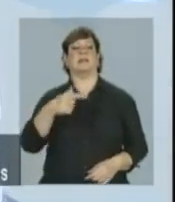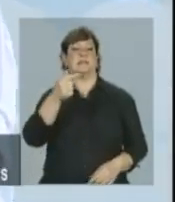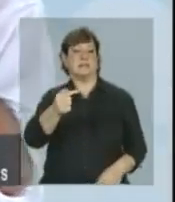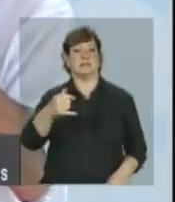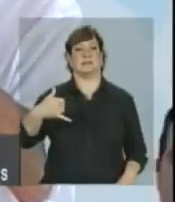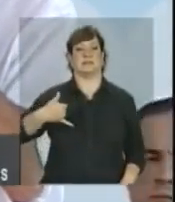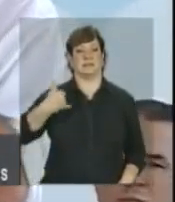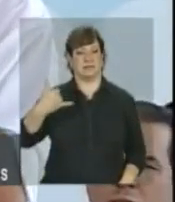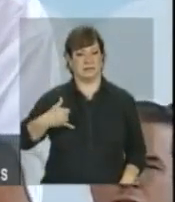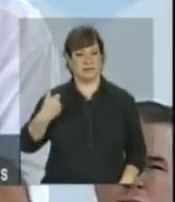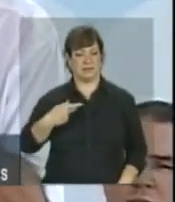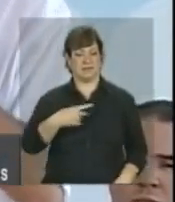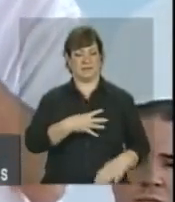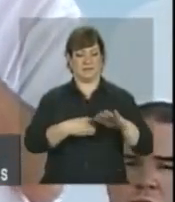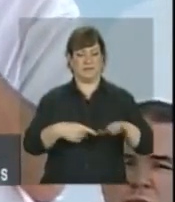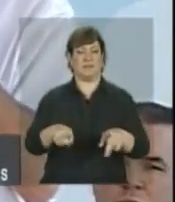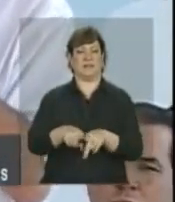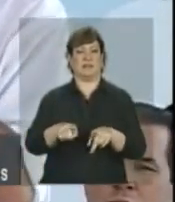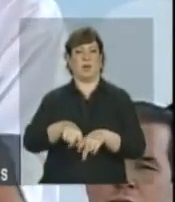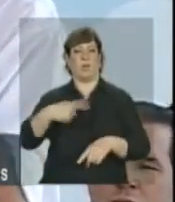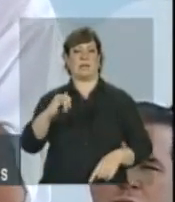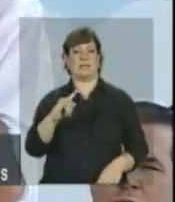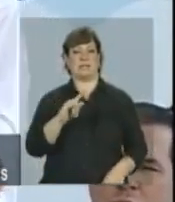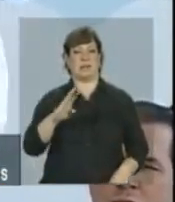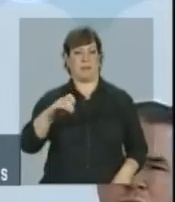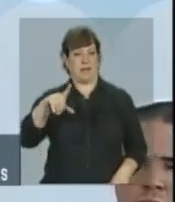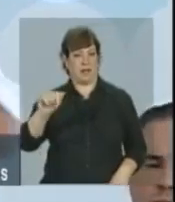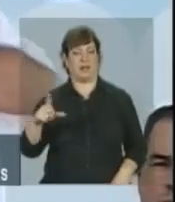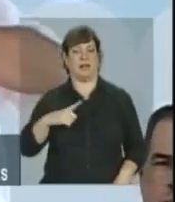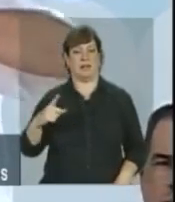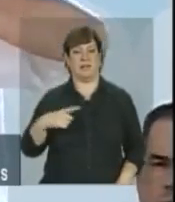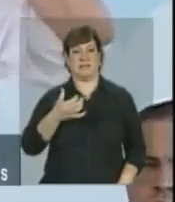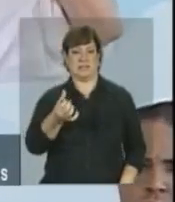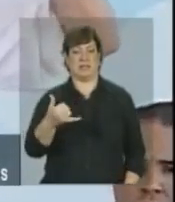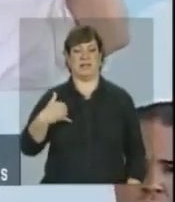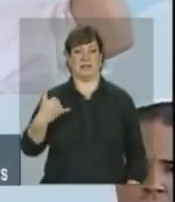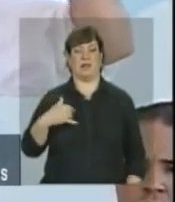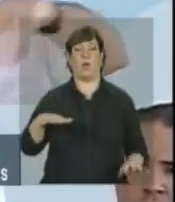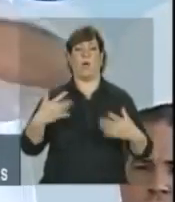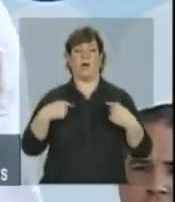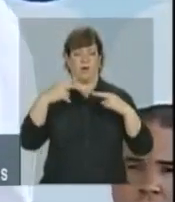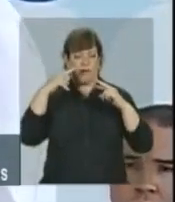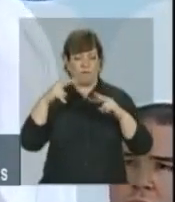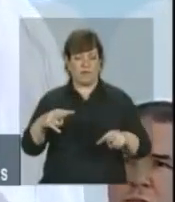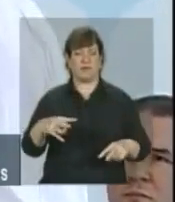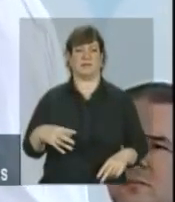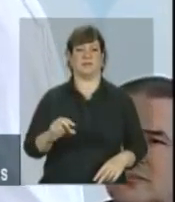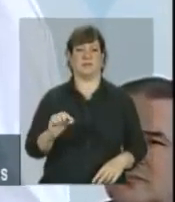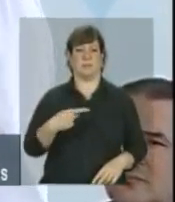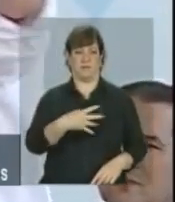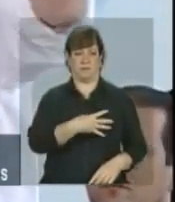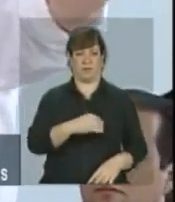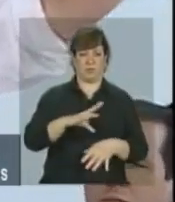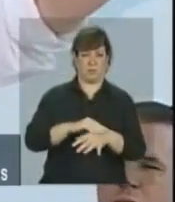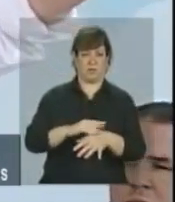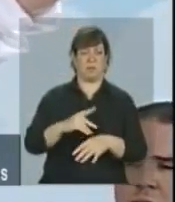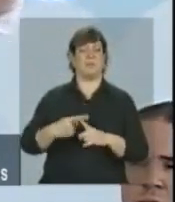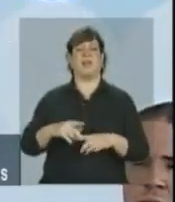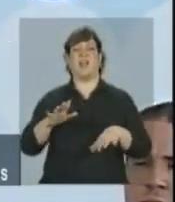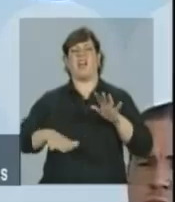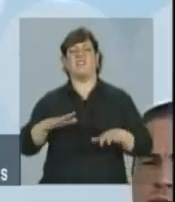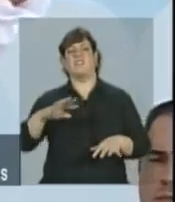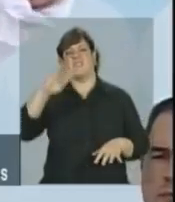aninhos, a Isabela tem 6 aninhos. E toda vez que eu vejo um deles doente. Pode ser, graças a Deus, eles só tiveram coisa boba de